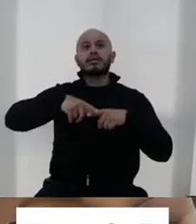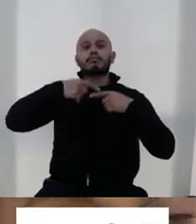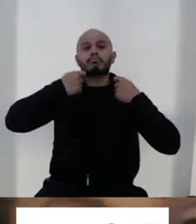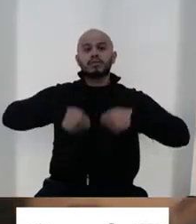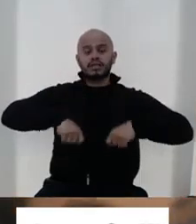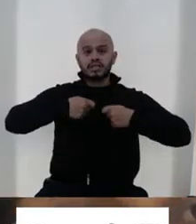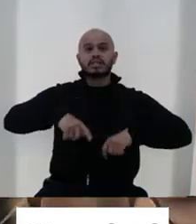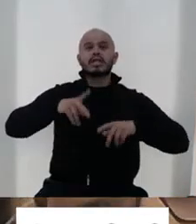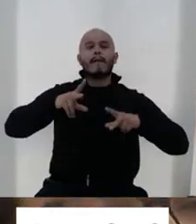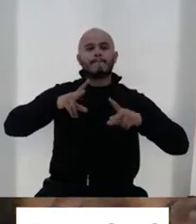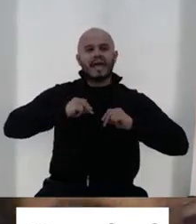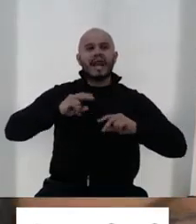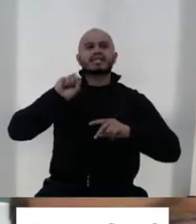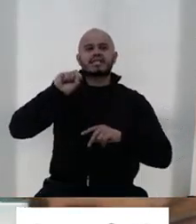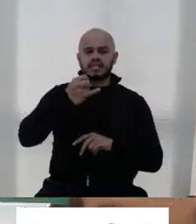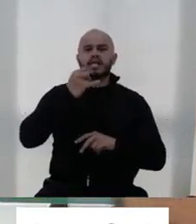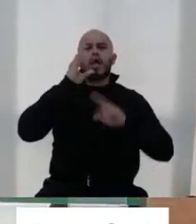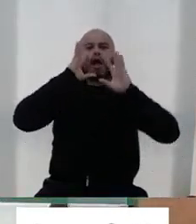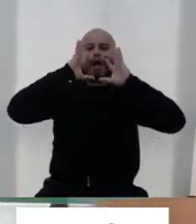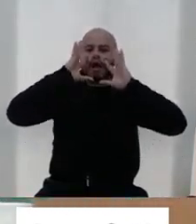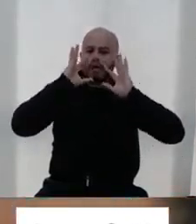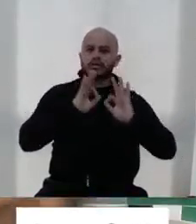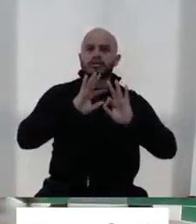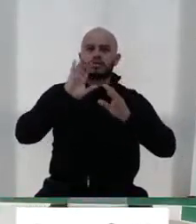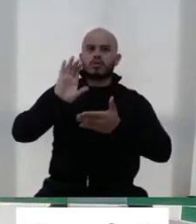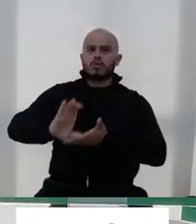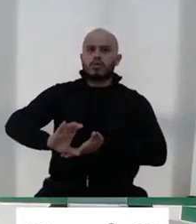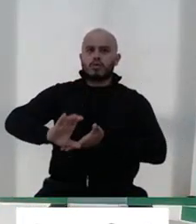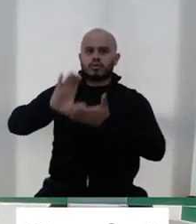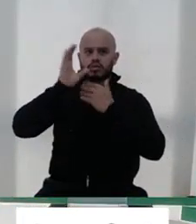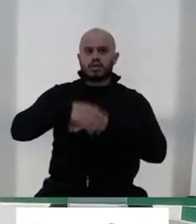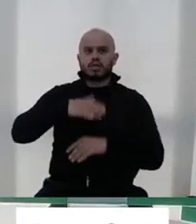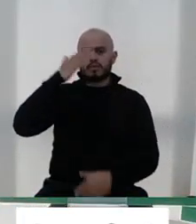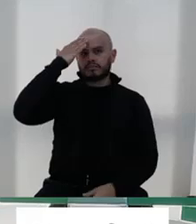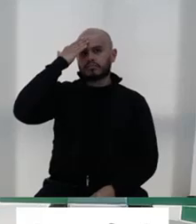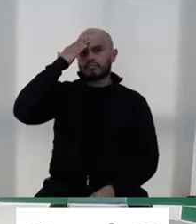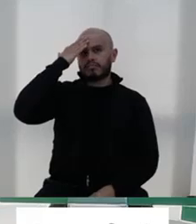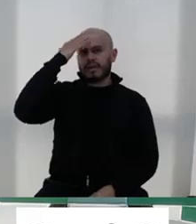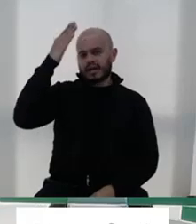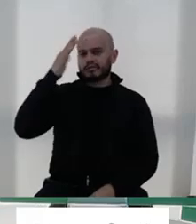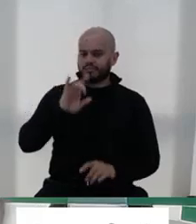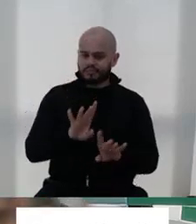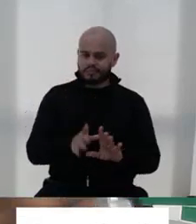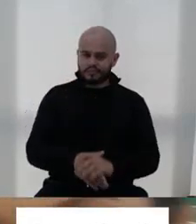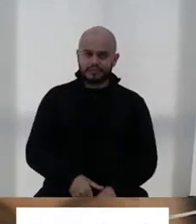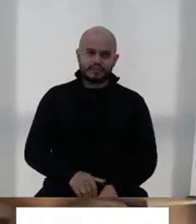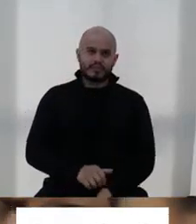merece a atenção desse Conselho Superior. Obrigada, era esse.